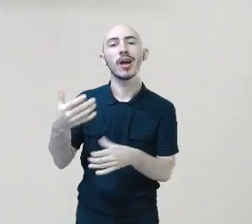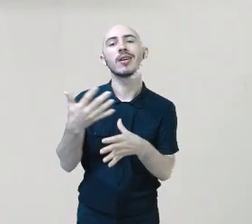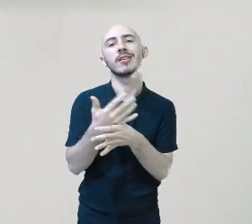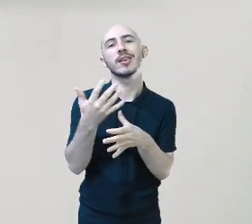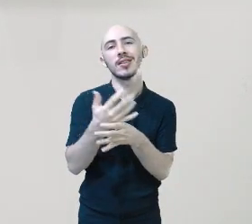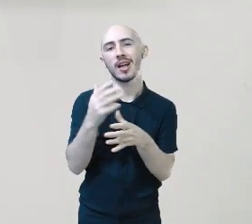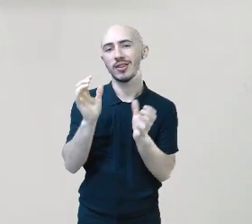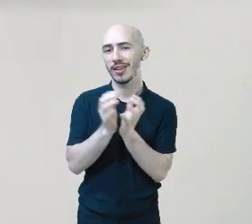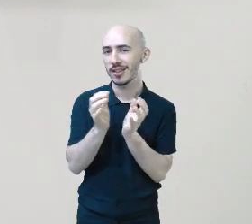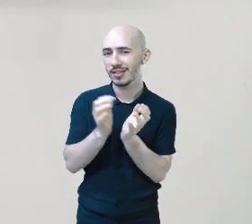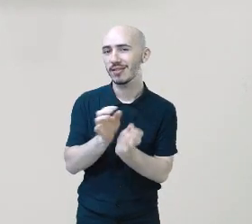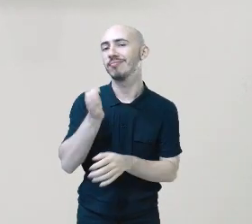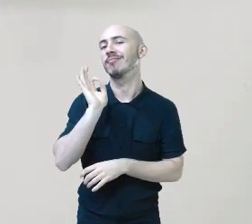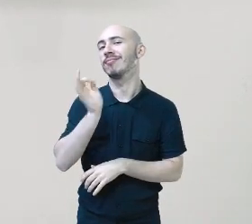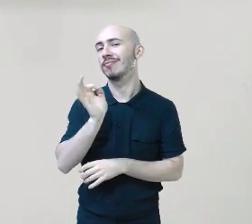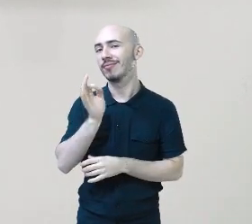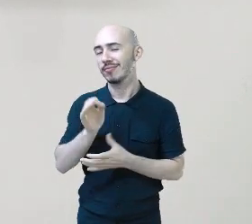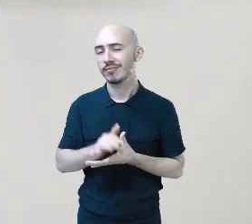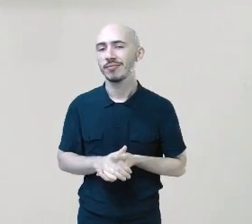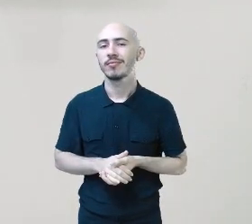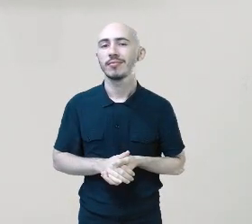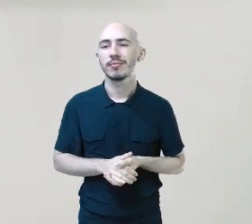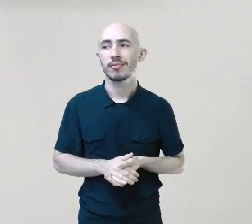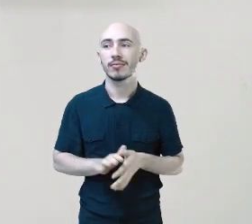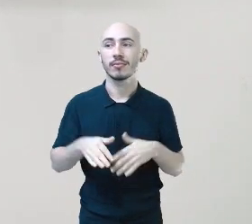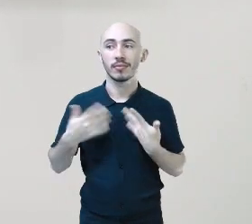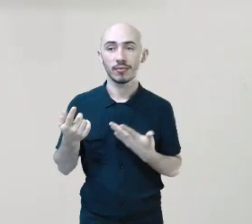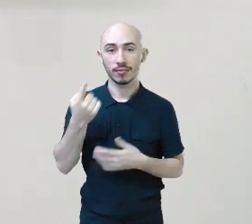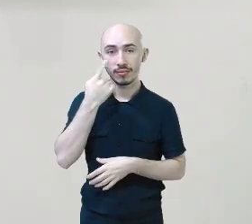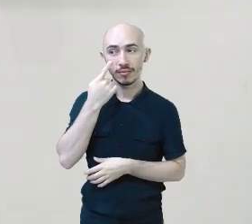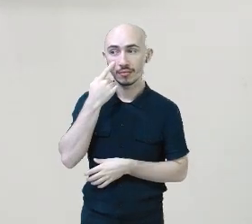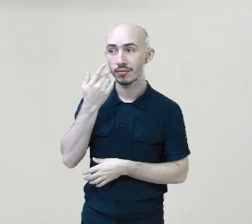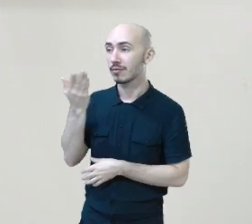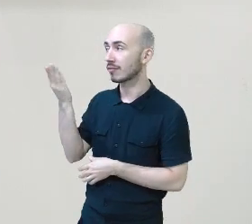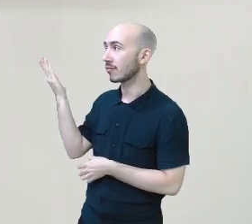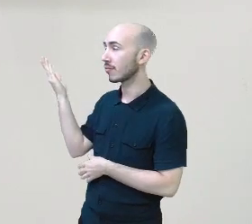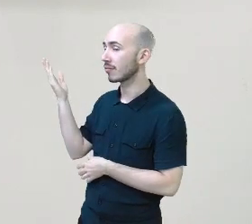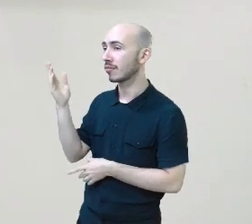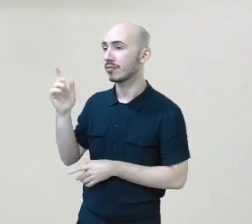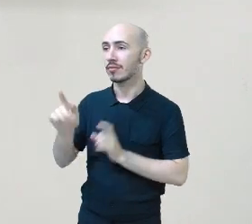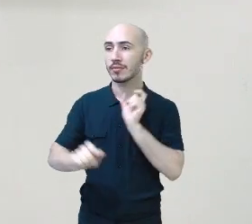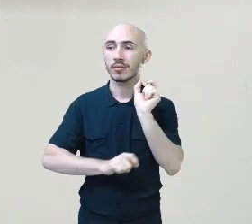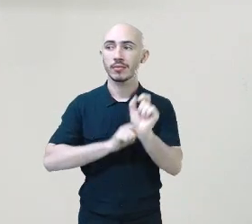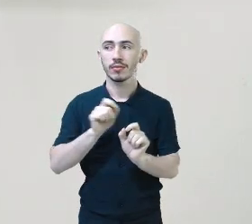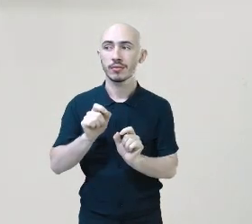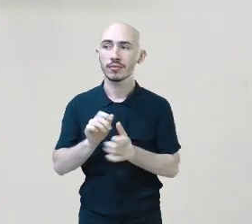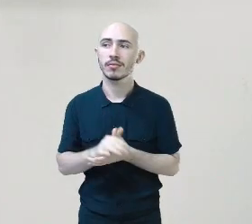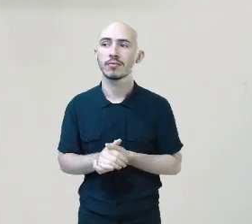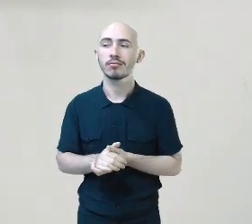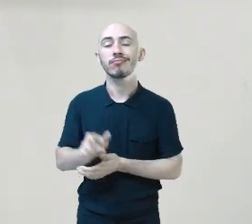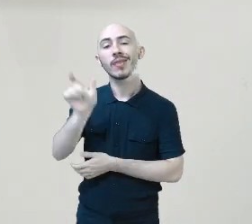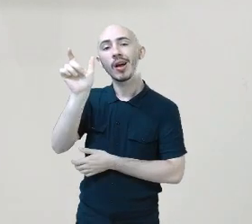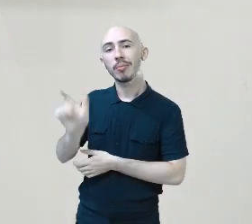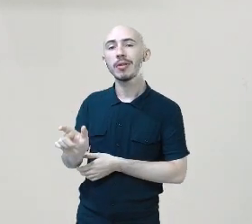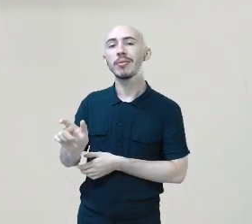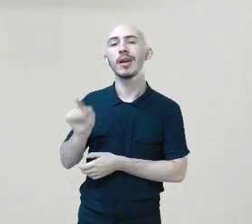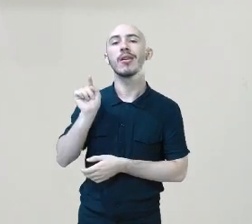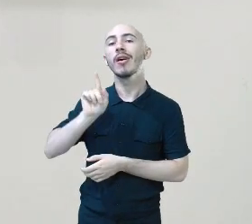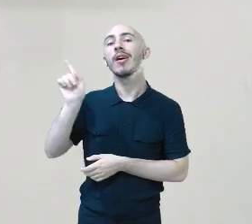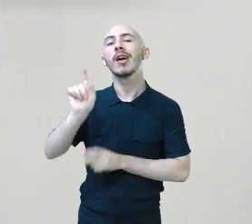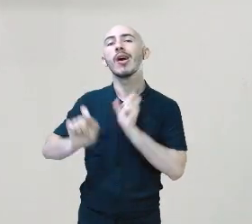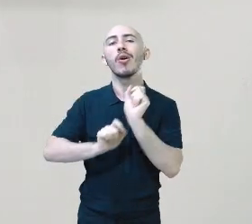Pois é, esse primeiro aqui, e aí nós vamos trazer esse primeiro que